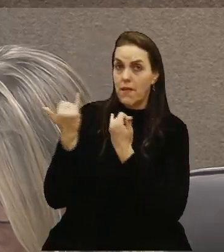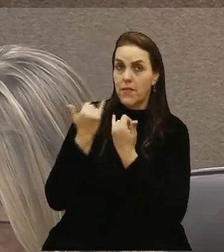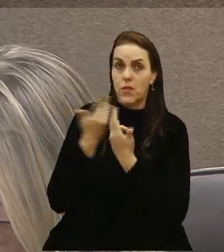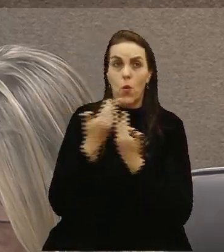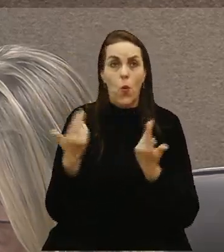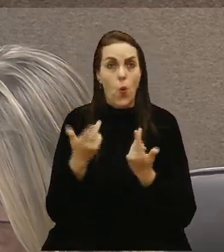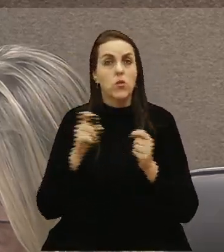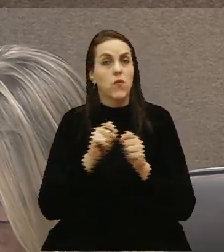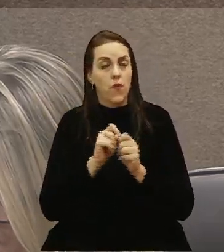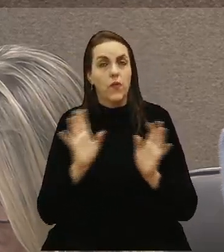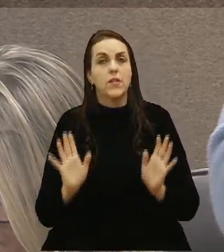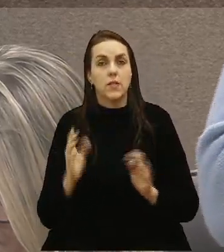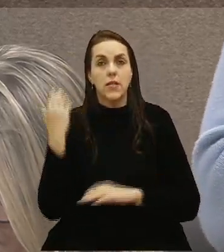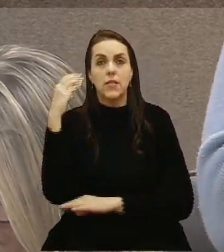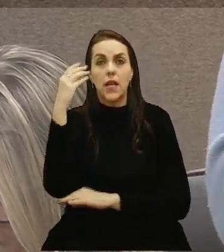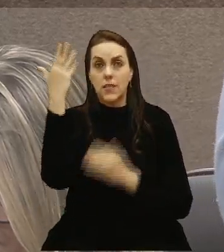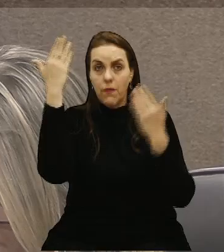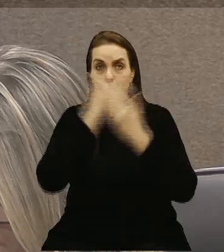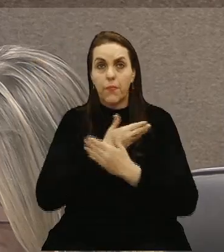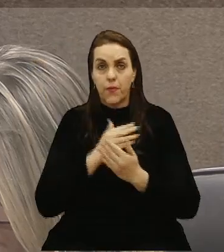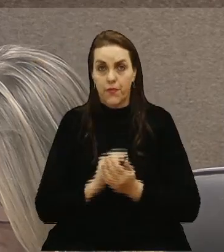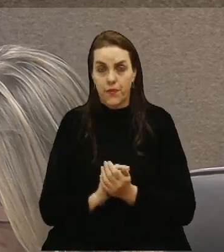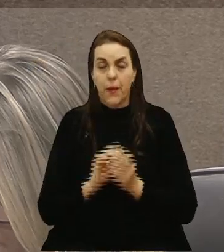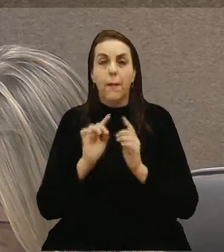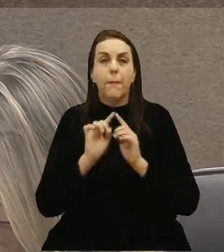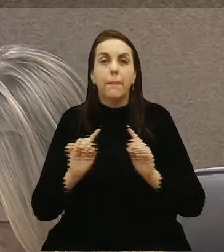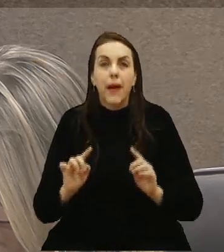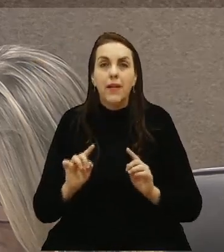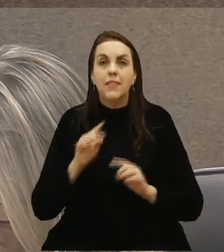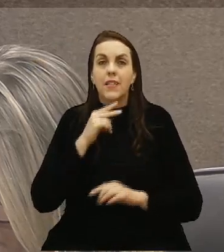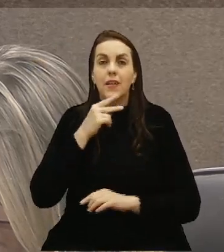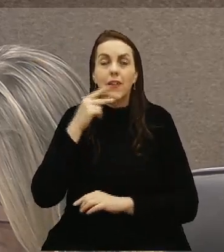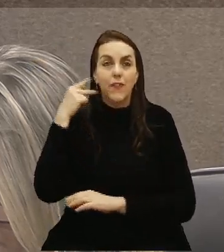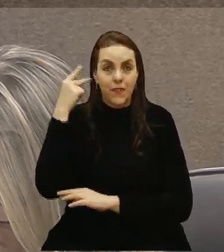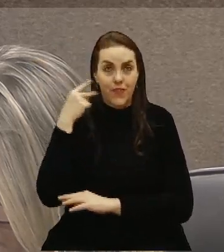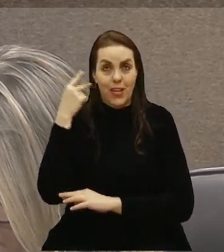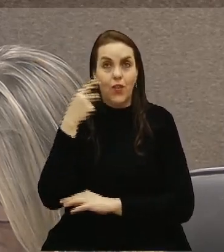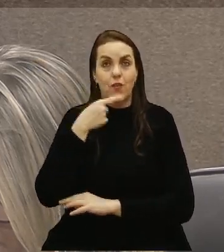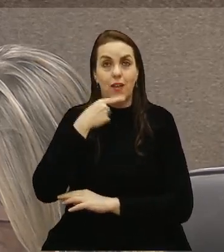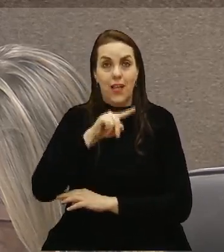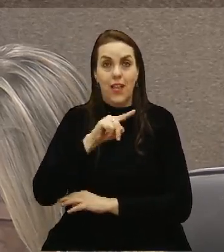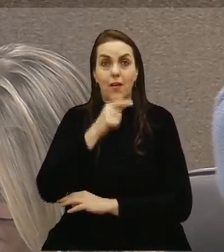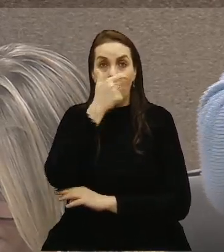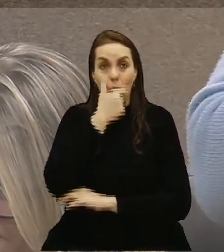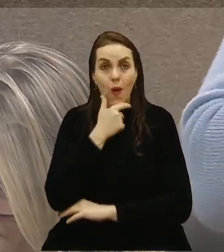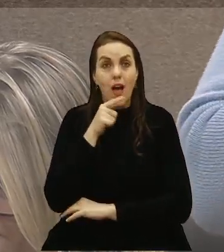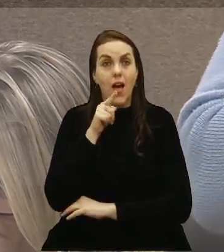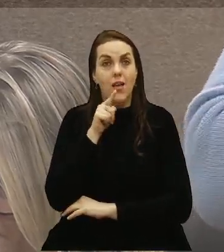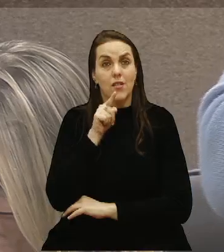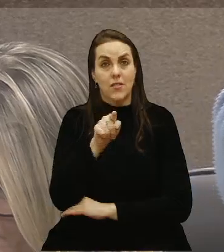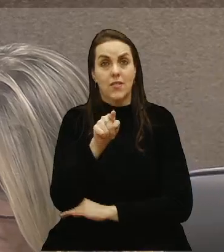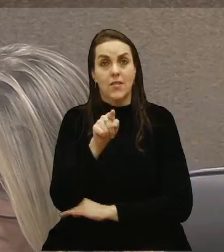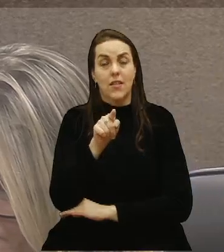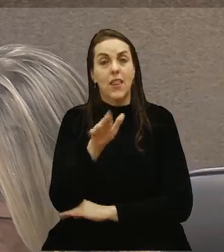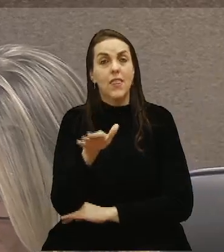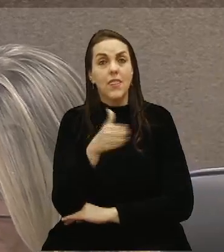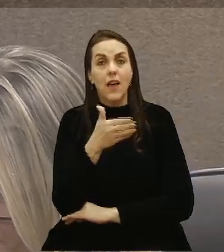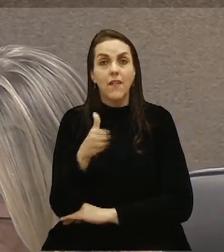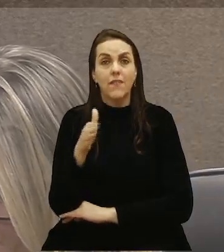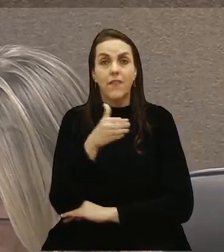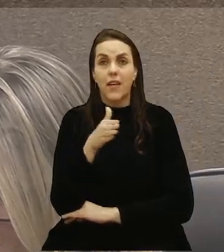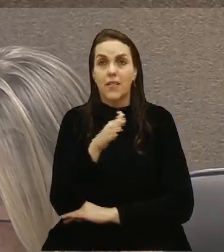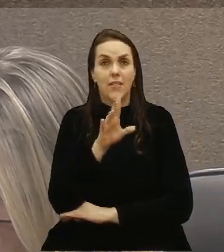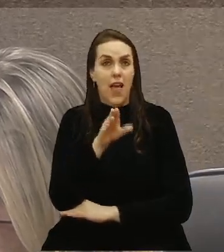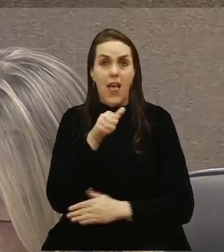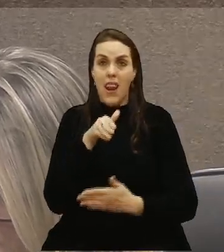ver o que a ciência tem provado. Mas, vereador, eu acho que o senhor talvez é